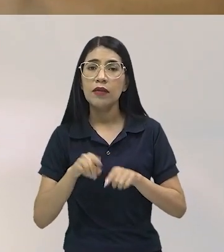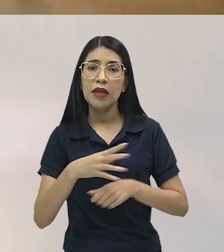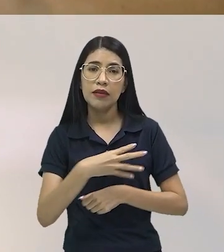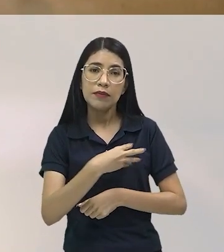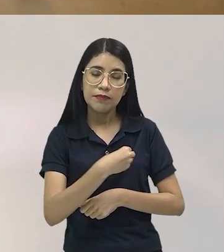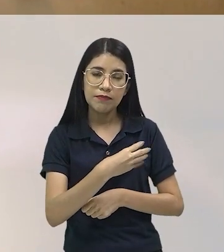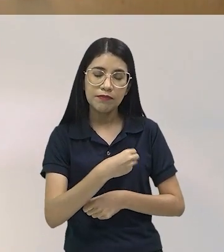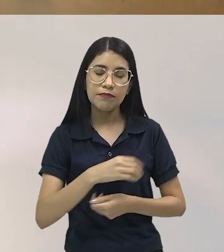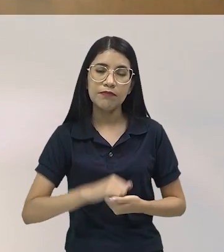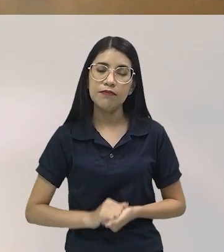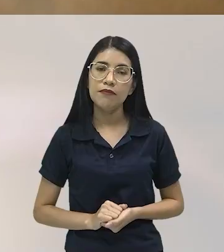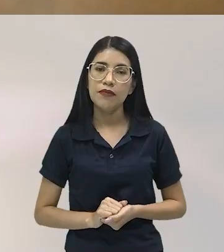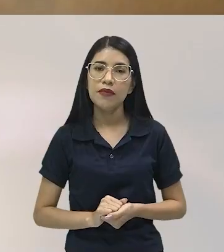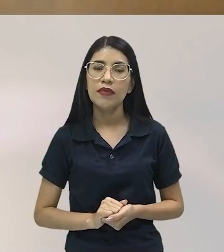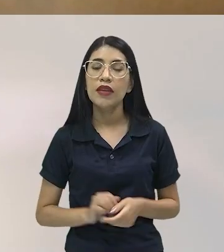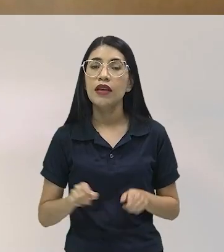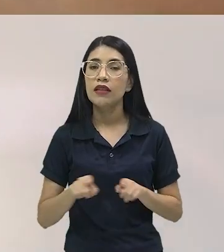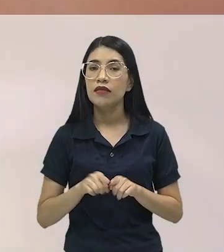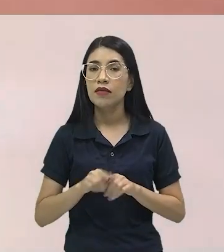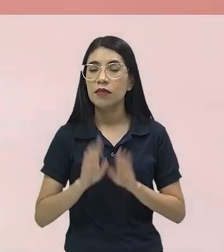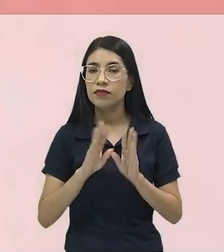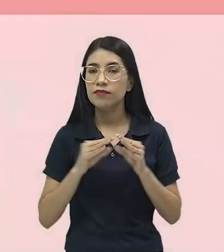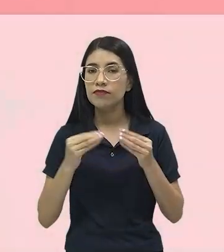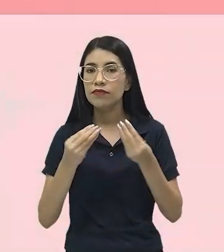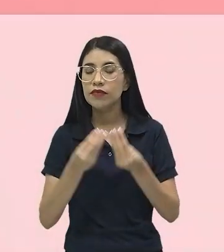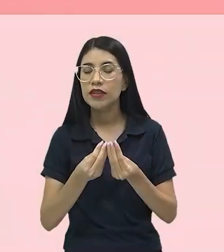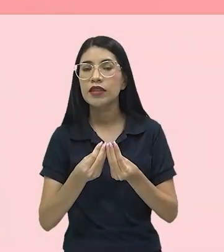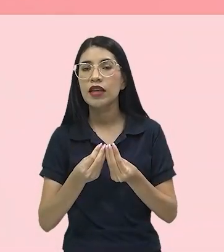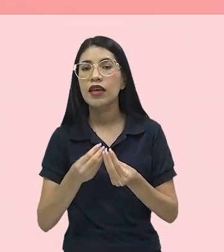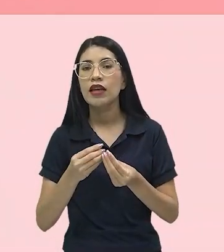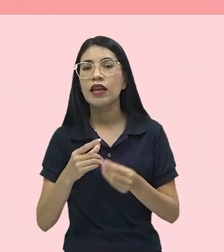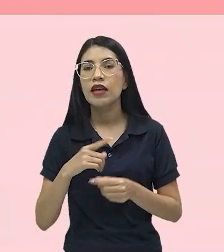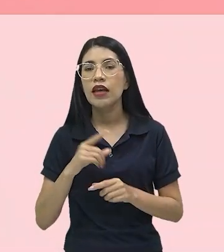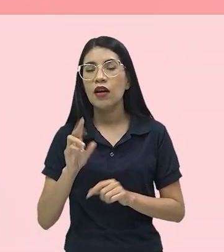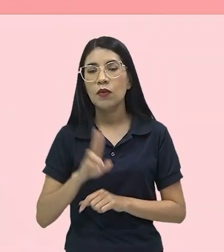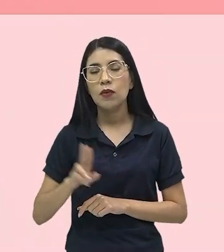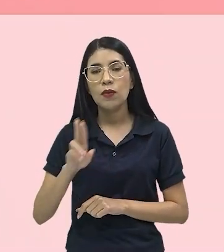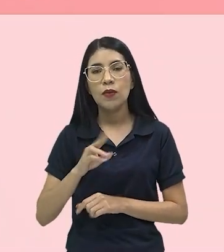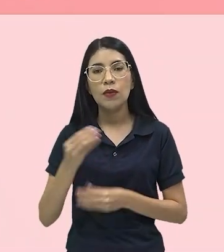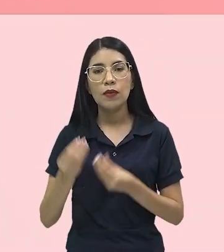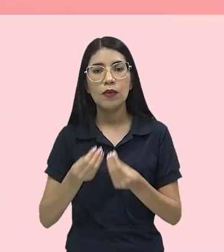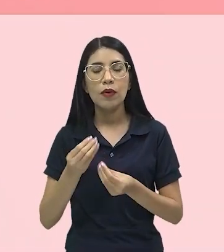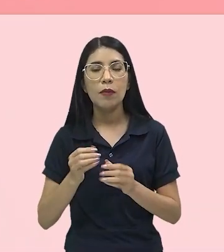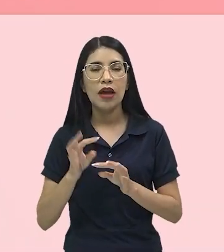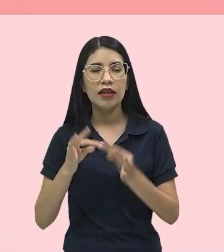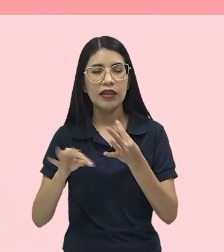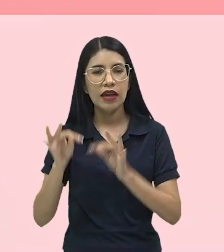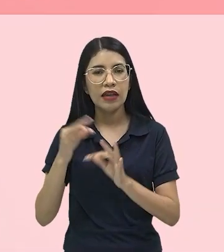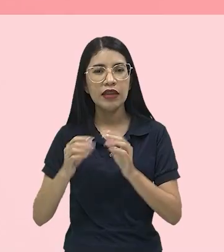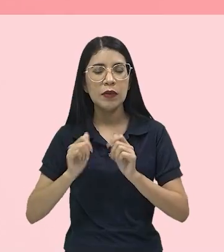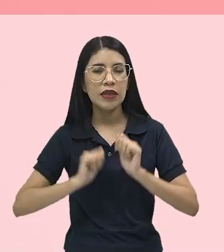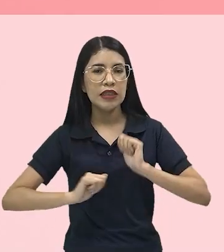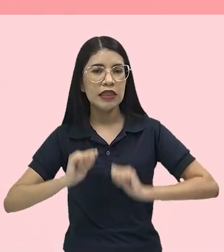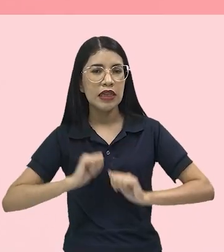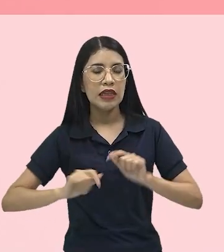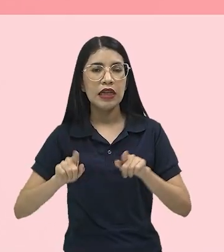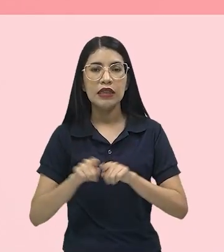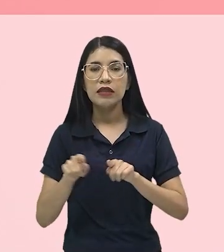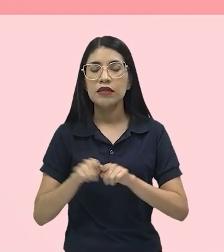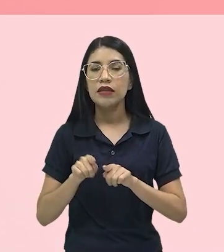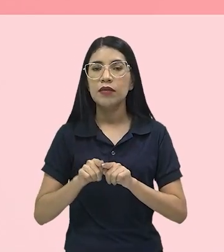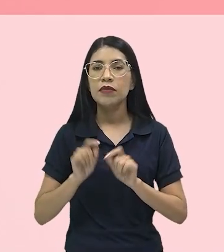Além disso, essa substância, a ocitocina, é muito utilizada para tratamentos de ansiedade e também